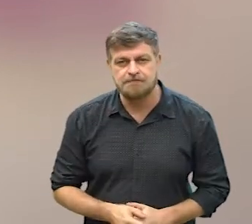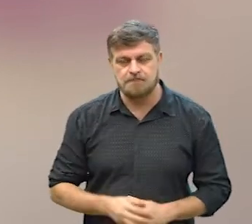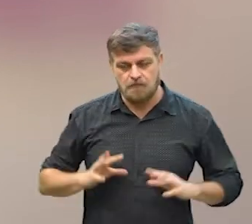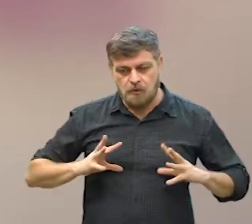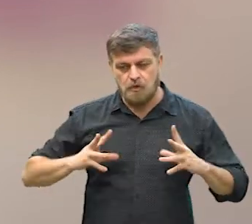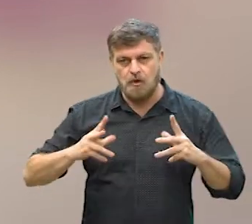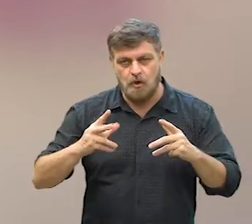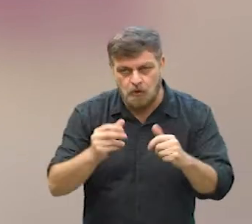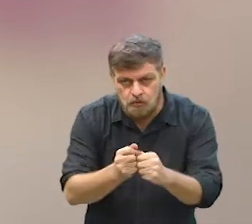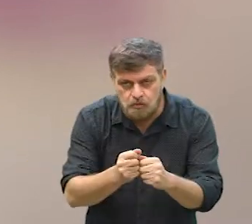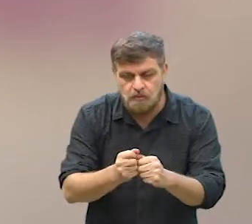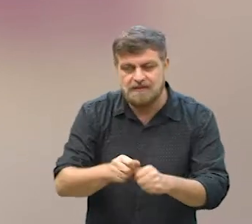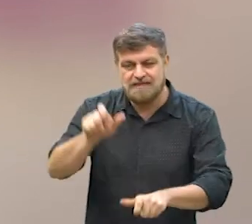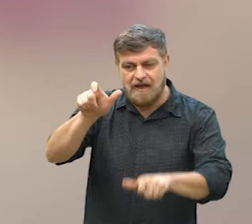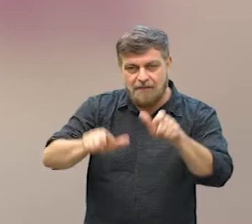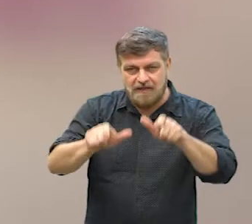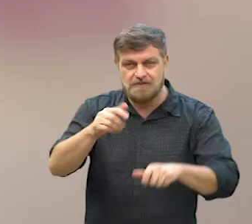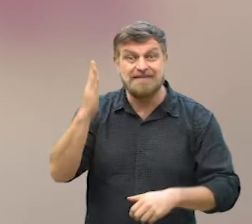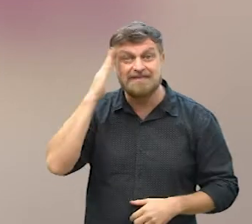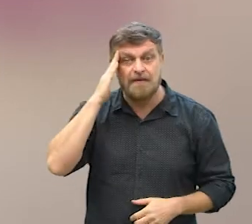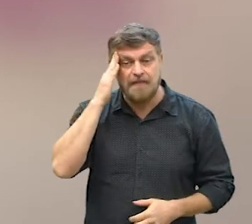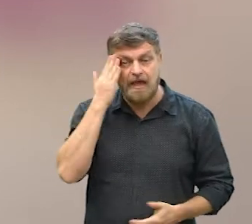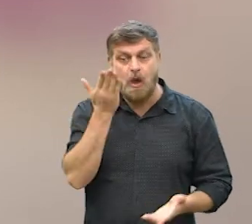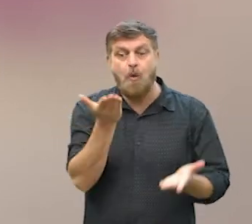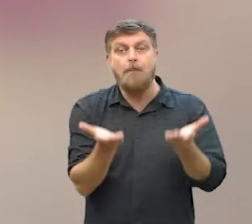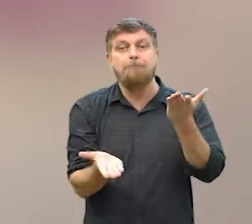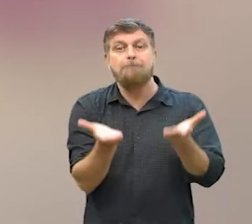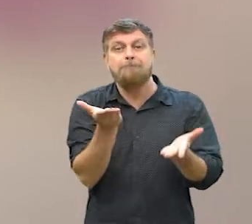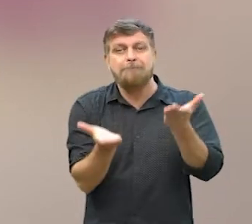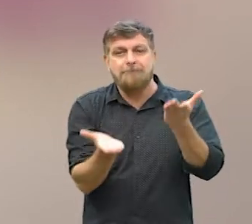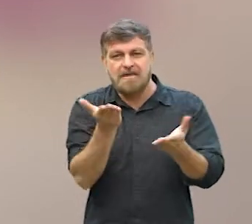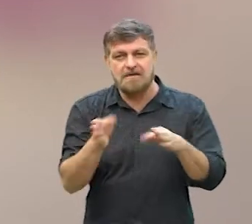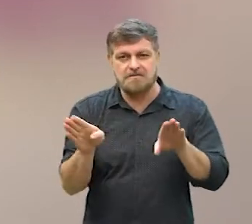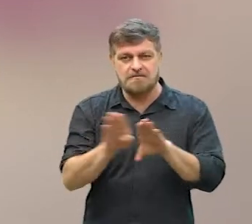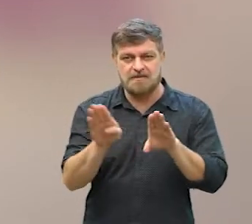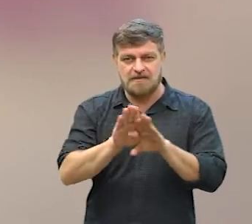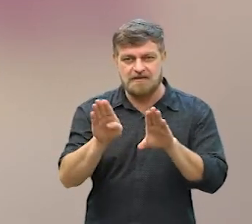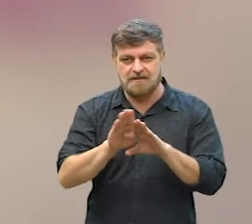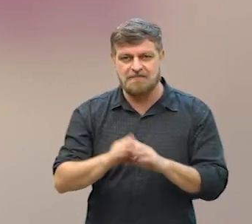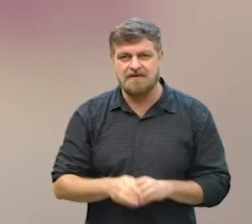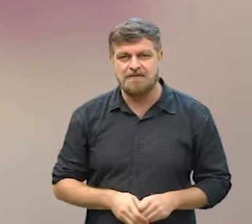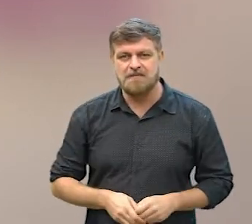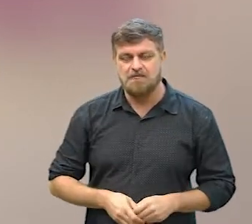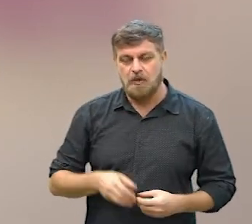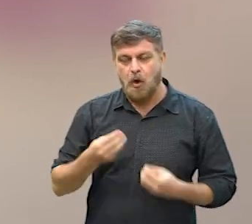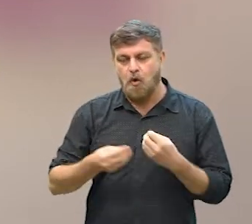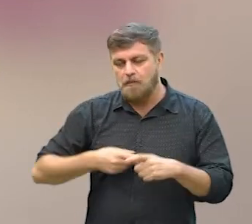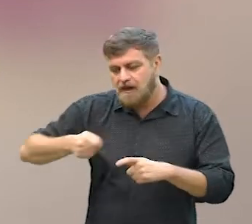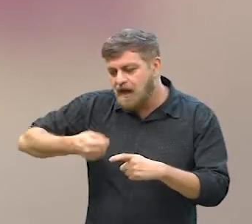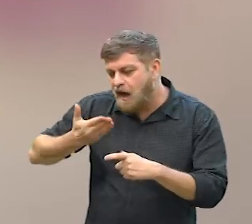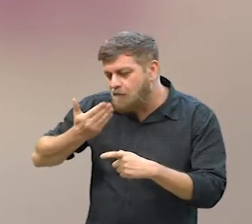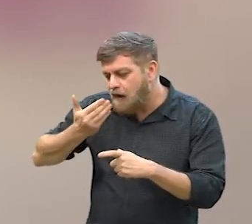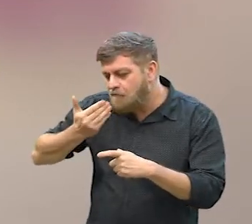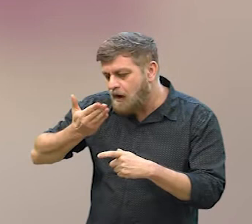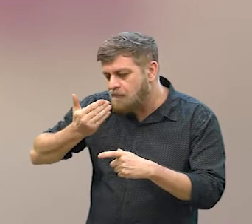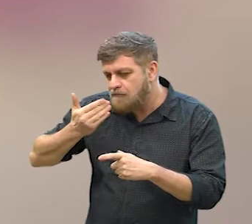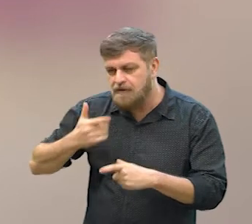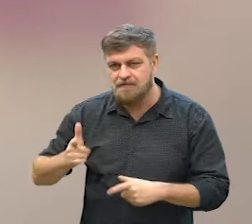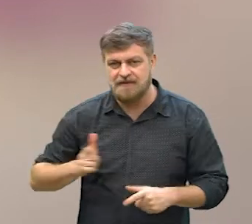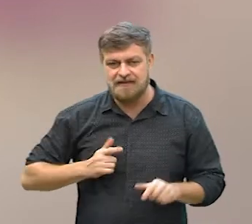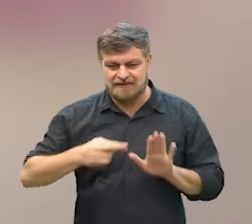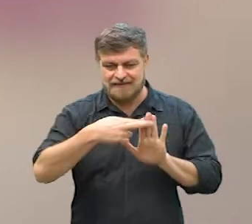trazendo o homem ou a mulher, mas sim pela quantidade de peso que você tem e qual tipo de dieta você